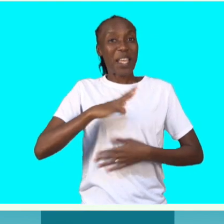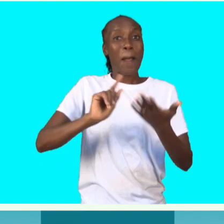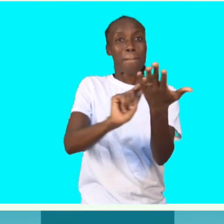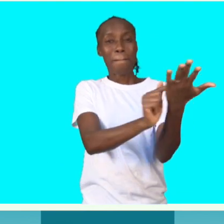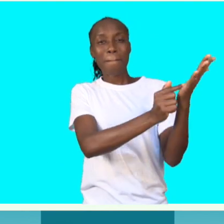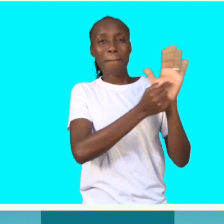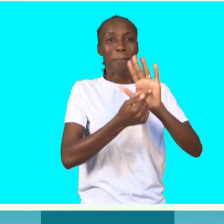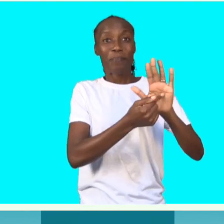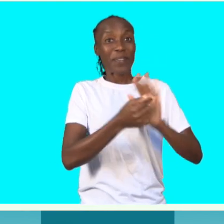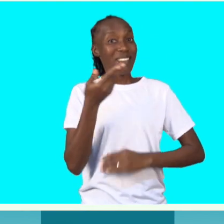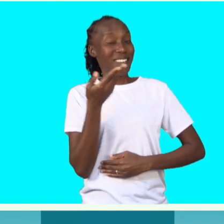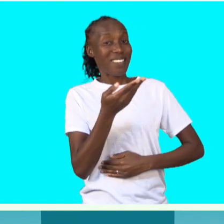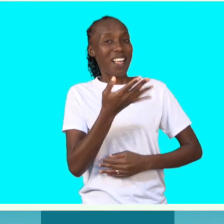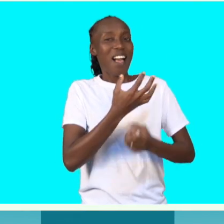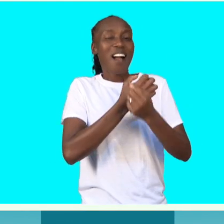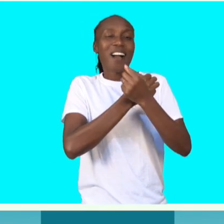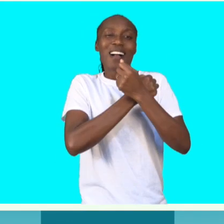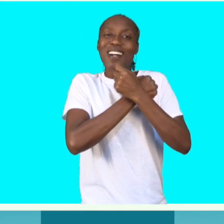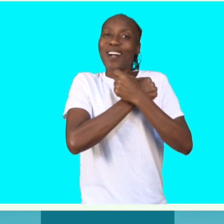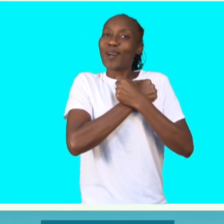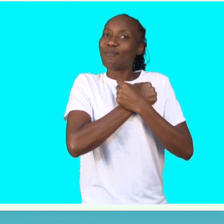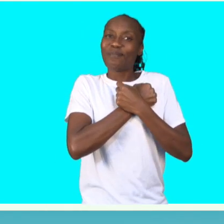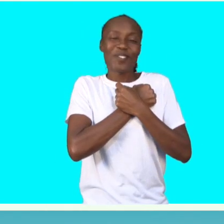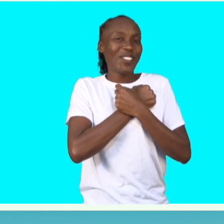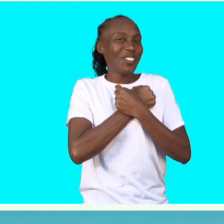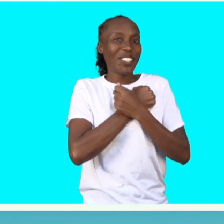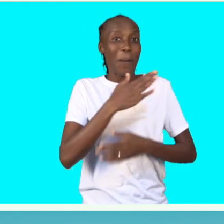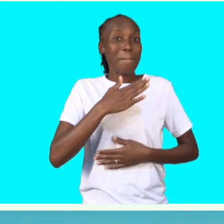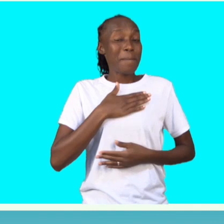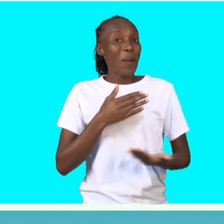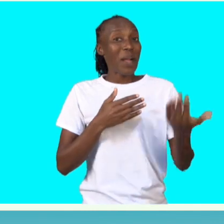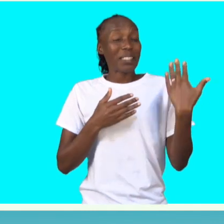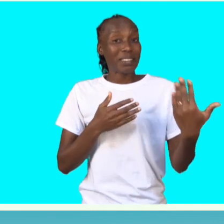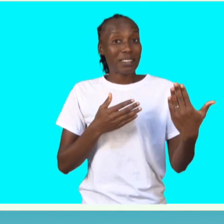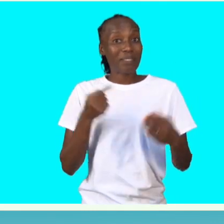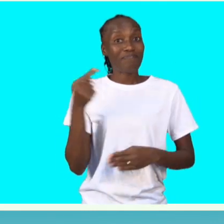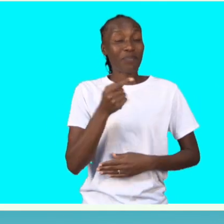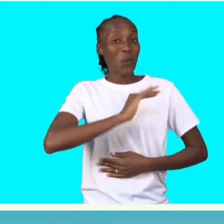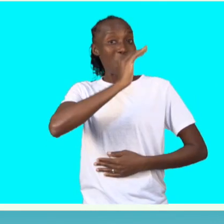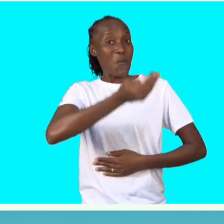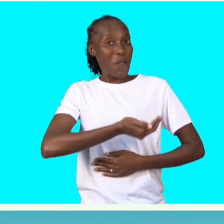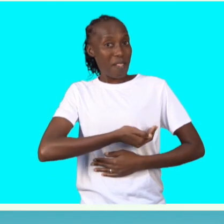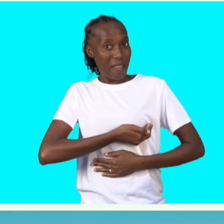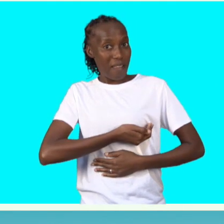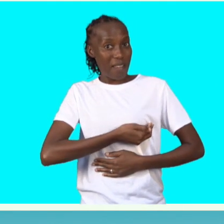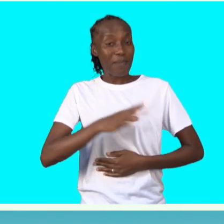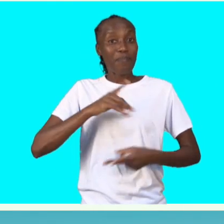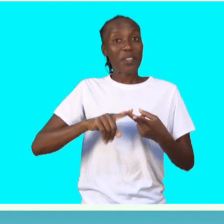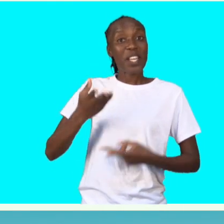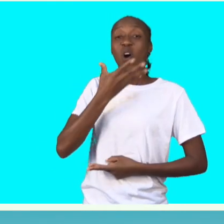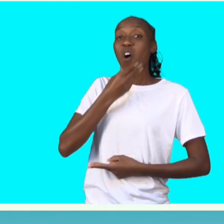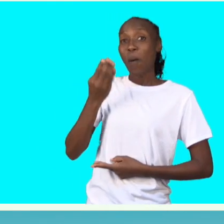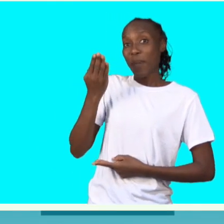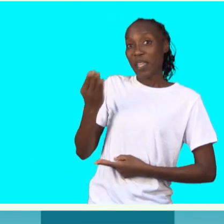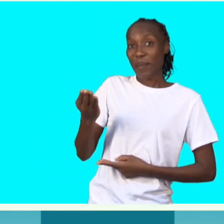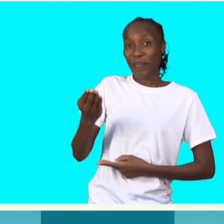figura ilustra o amor. Tenho aqui, do meu lado esquerdo, uma mulher. E